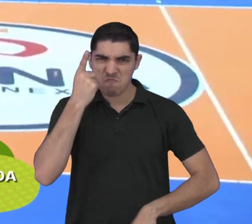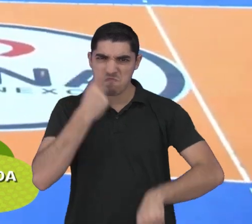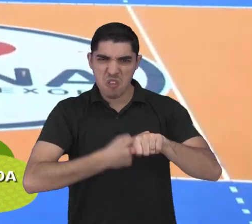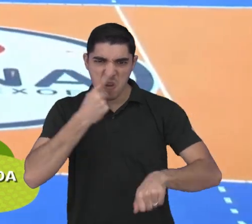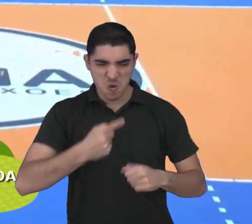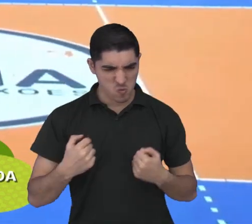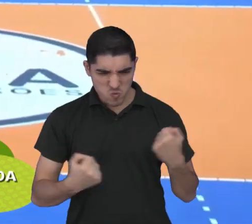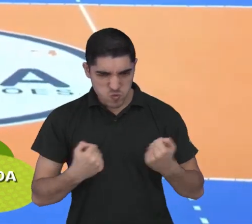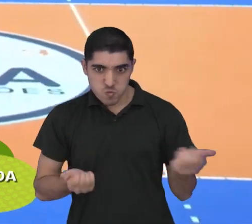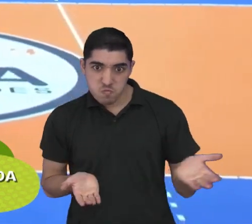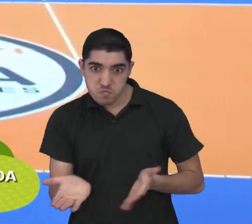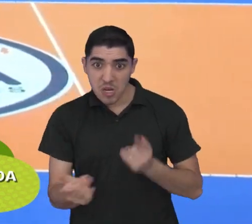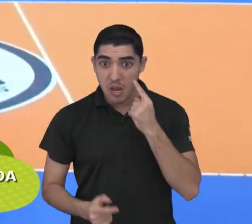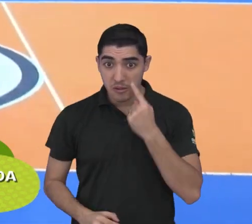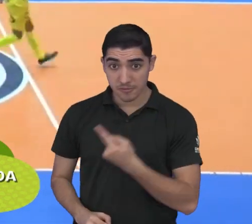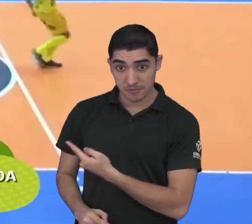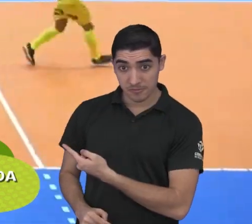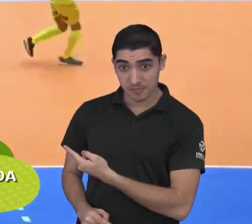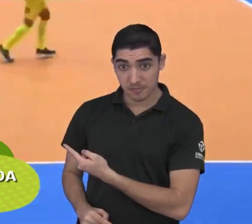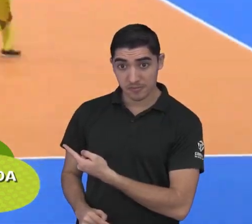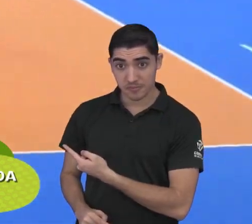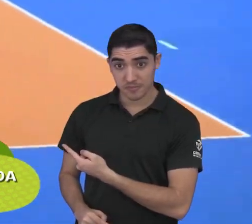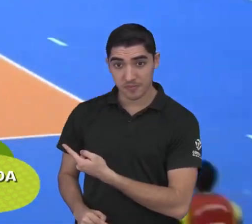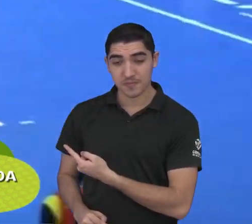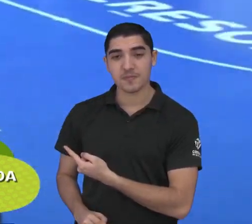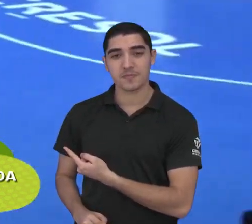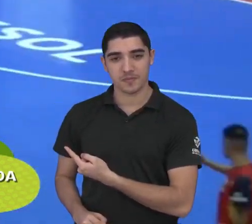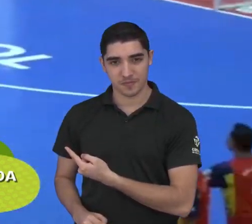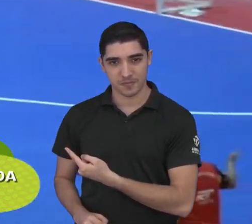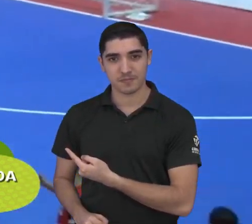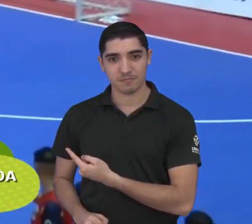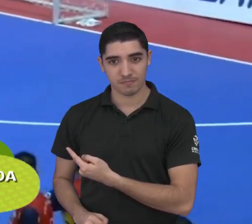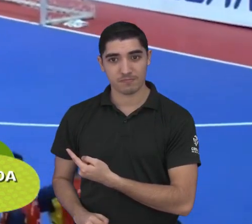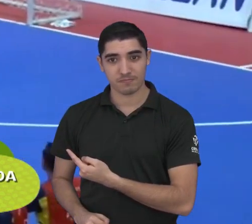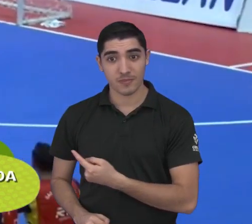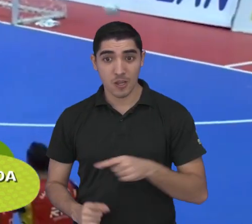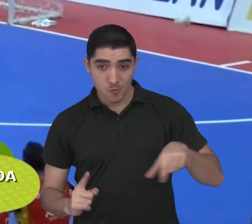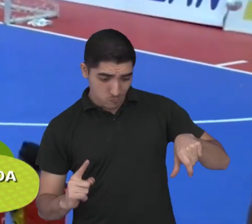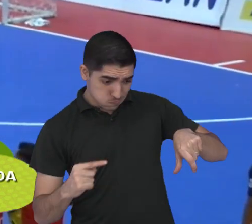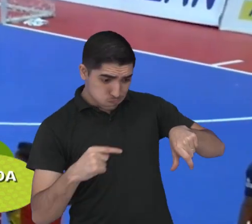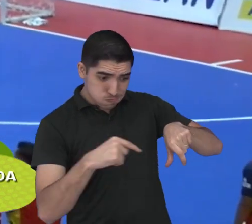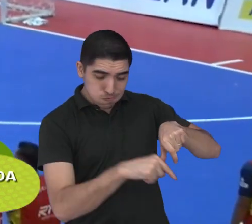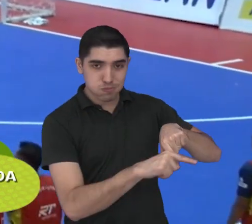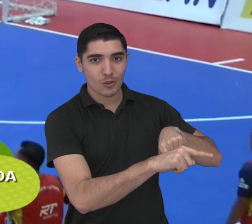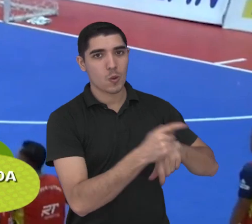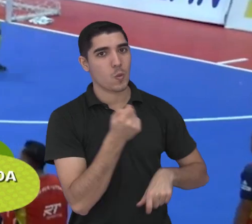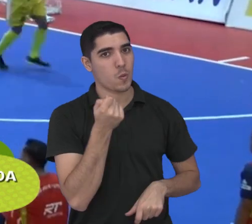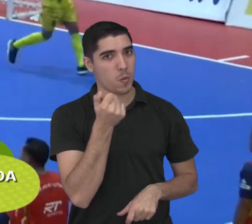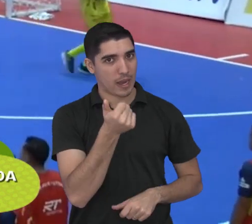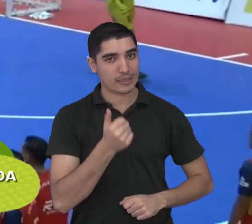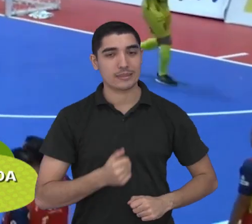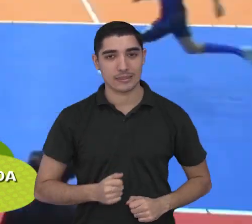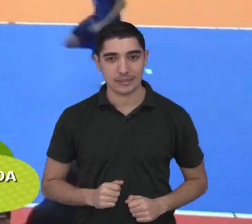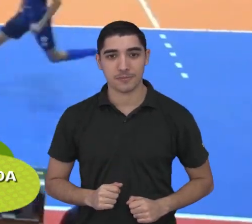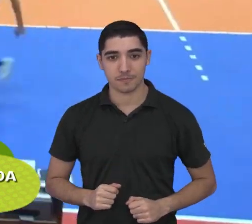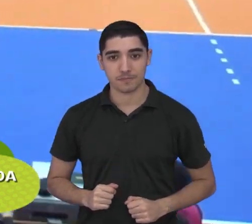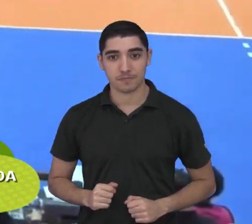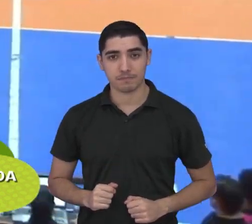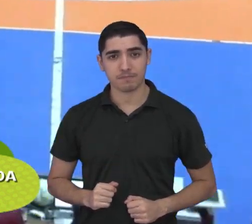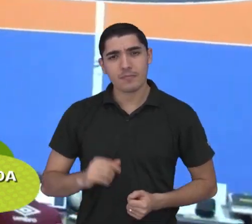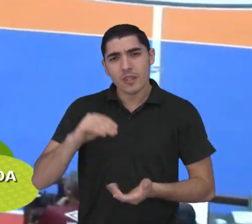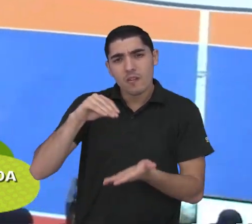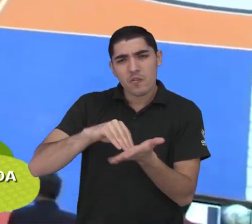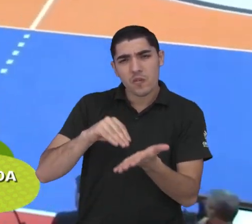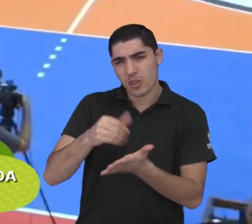respondeu nessa cobrança rápida de lateral, Luiz Fernando recebeu e na saída de Vini Oliveira a bola passou à esquerda do gol do São José.